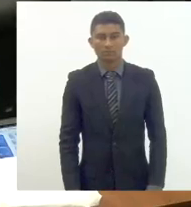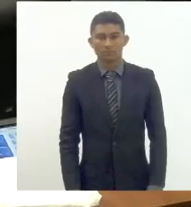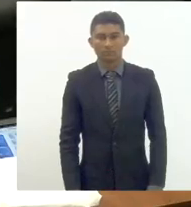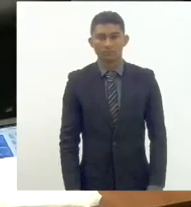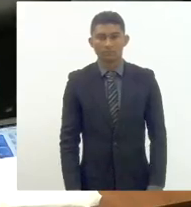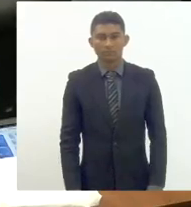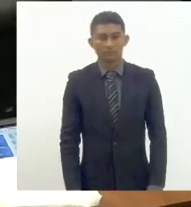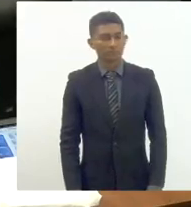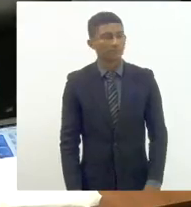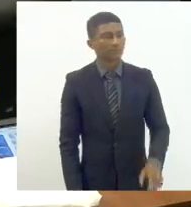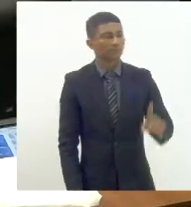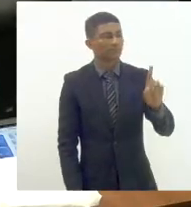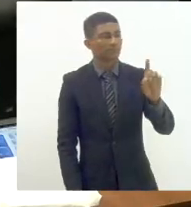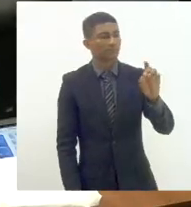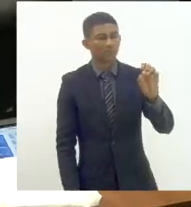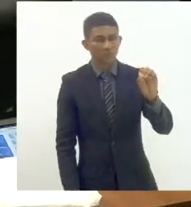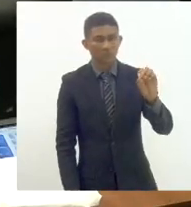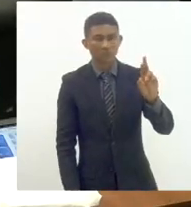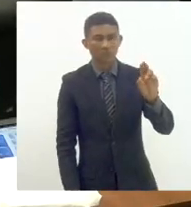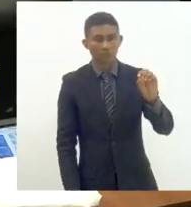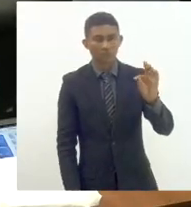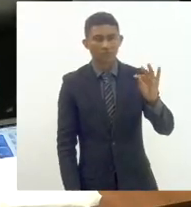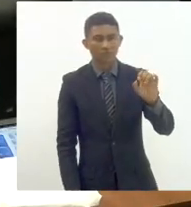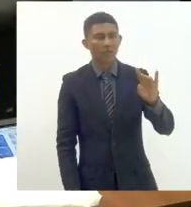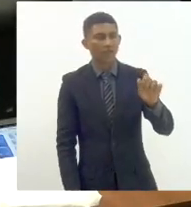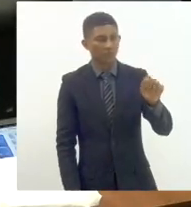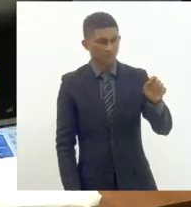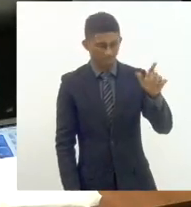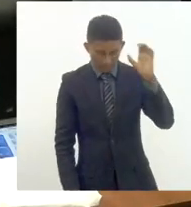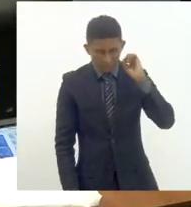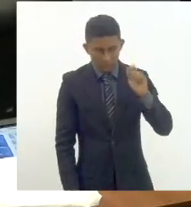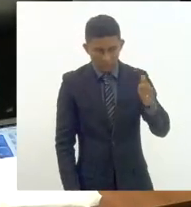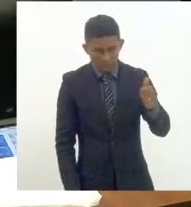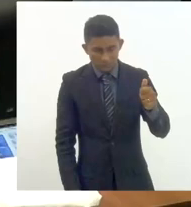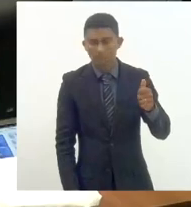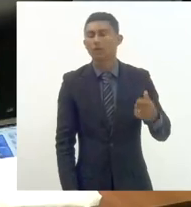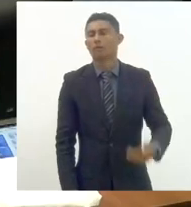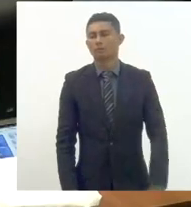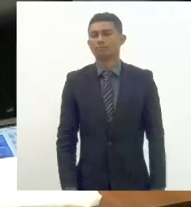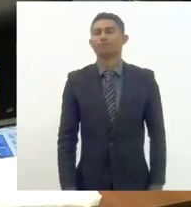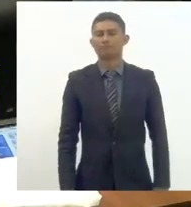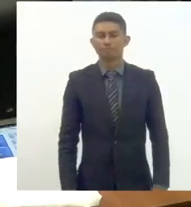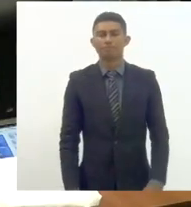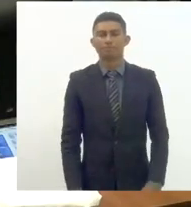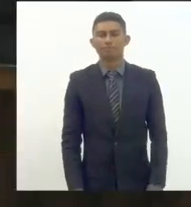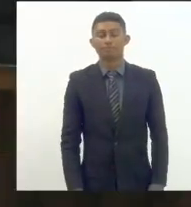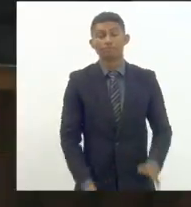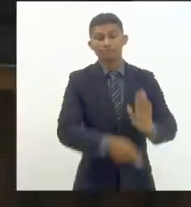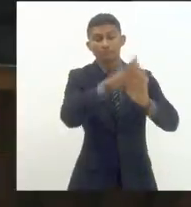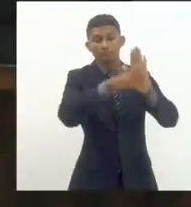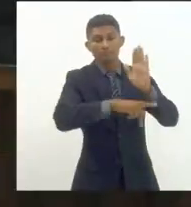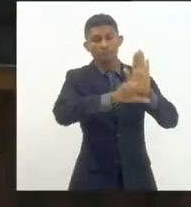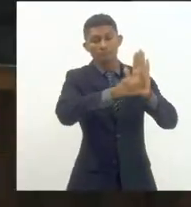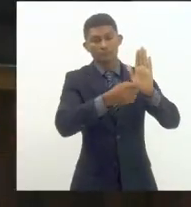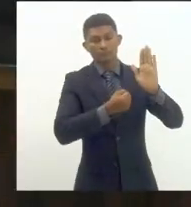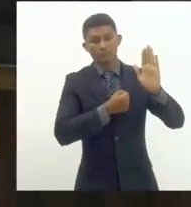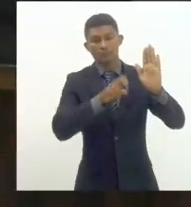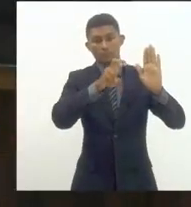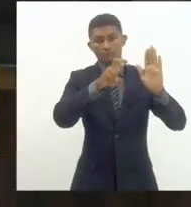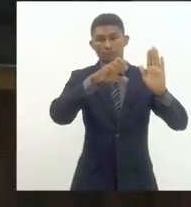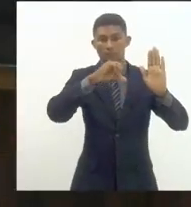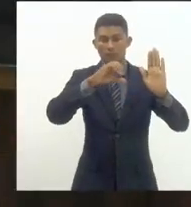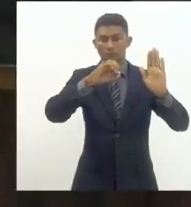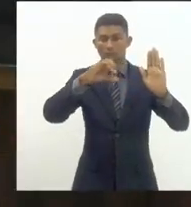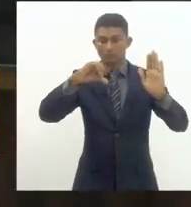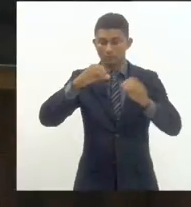Viu, Doroteia? Projeto de lei 5909